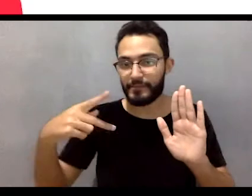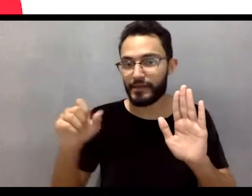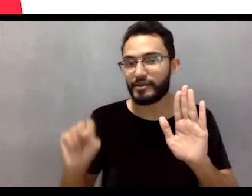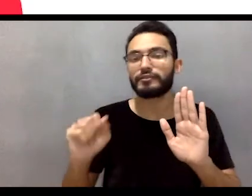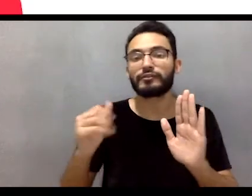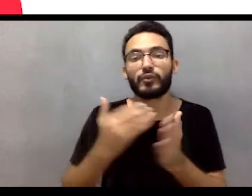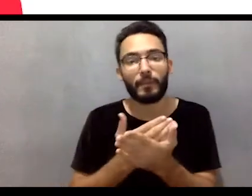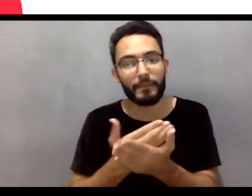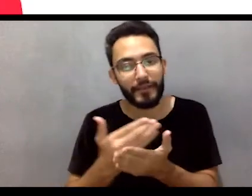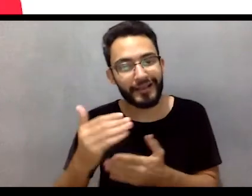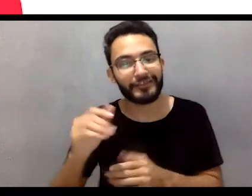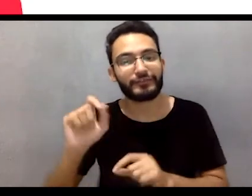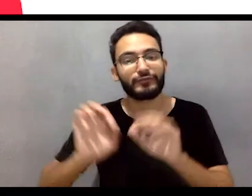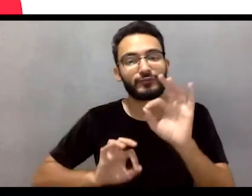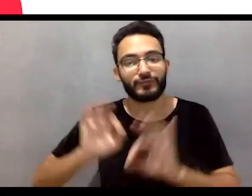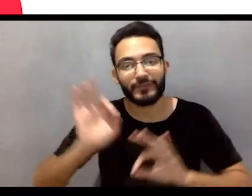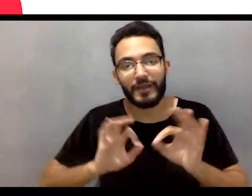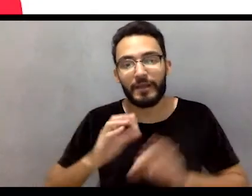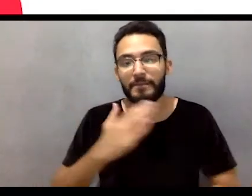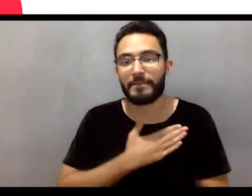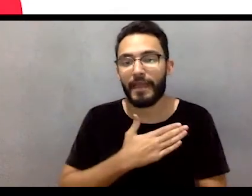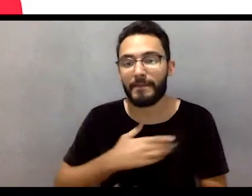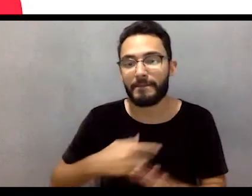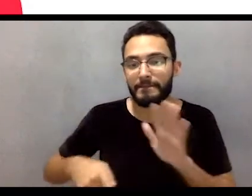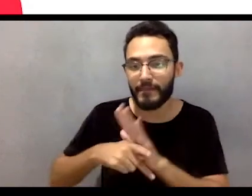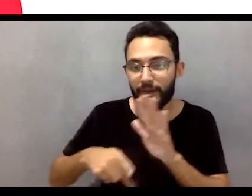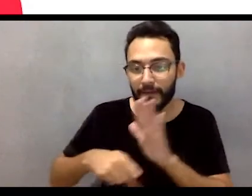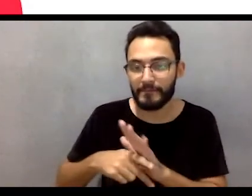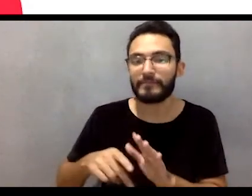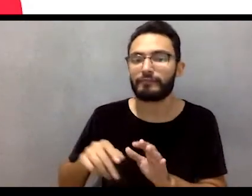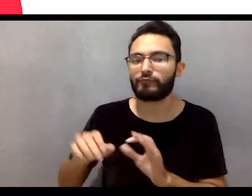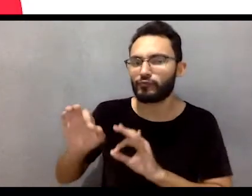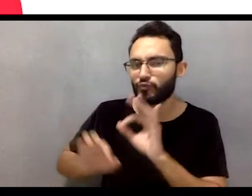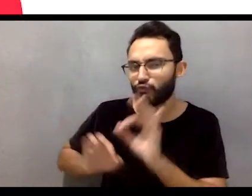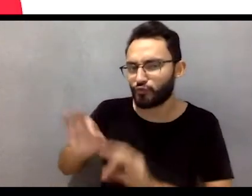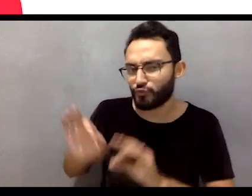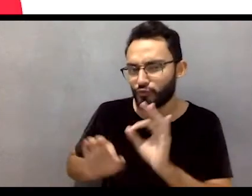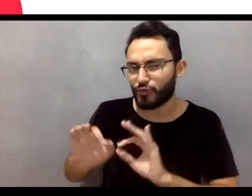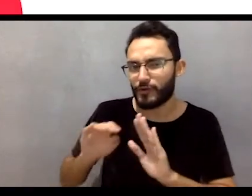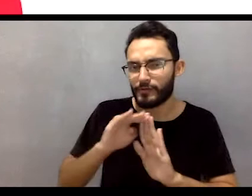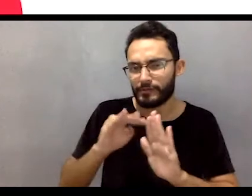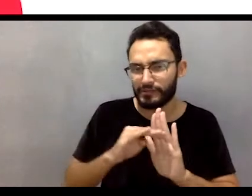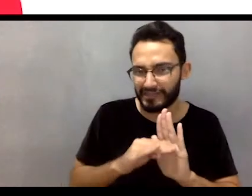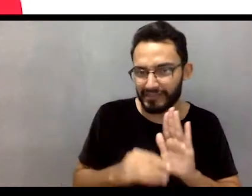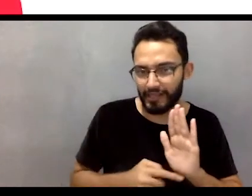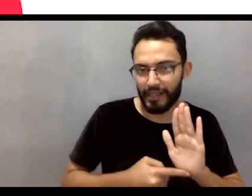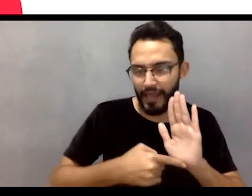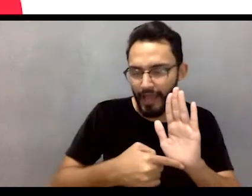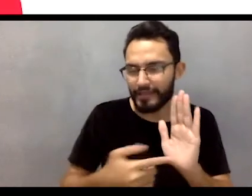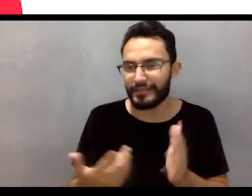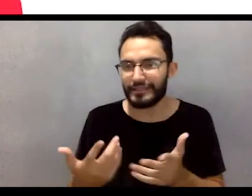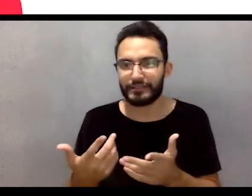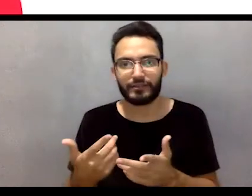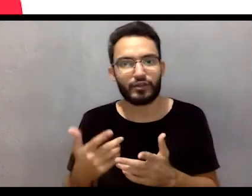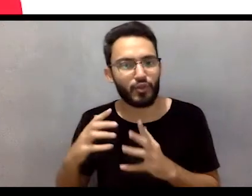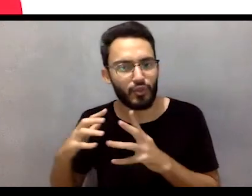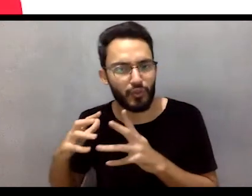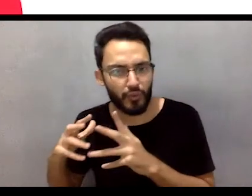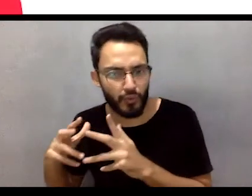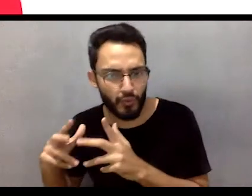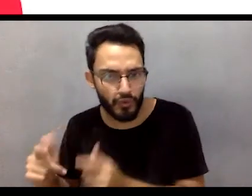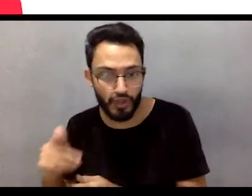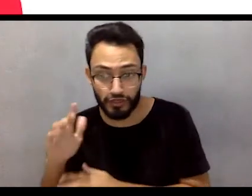começar a medir o meu NPS, criar um baseline, definir um indicador. E aí, quando a